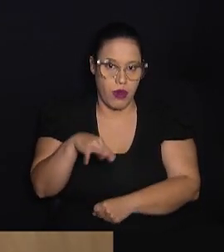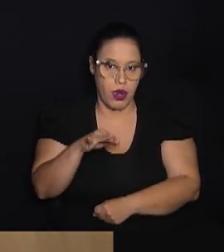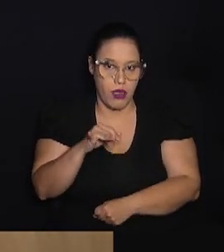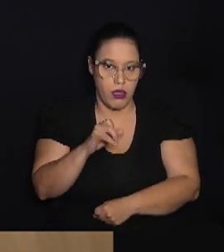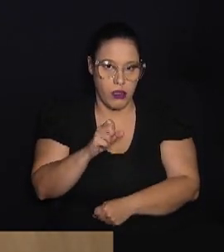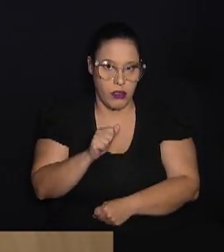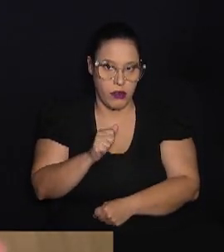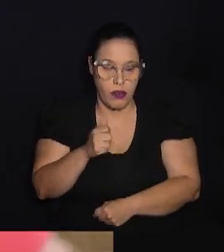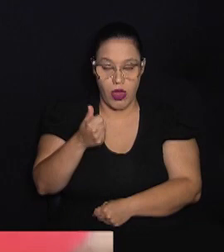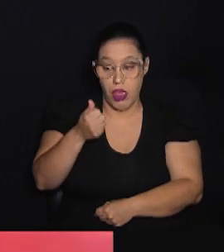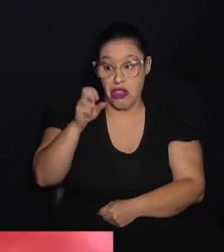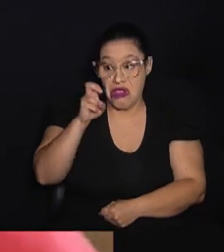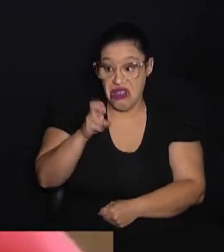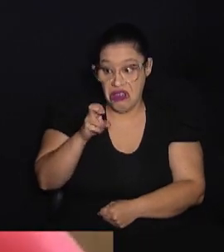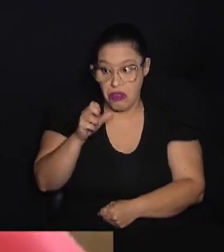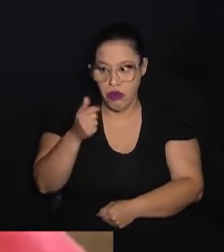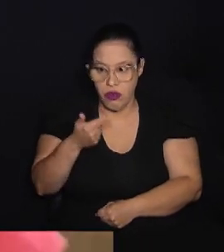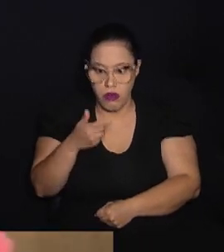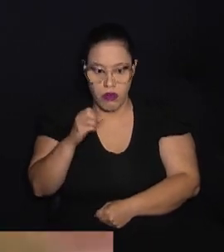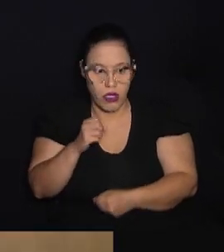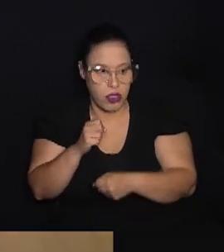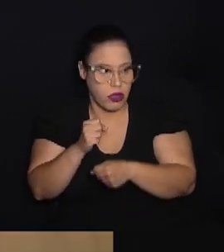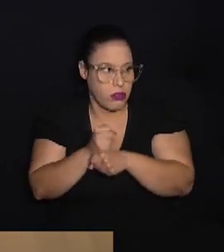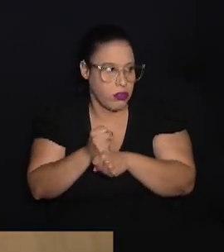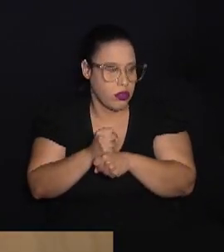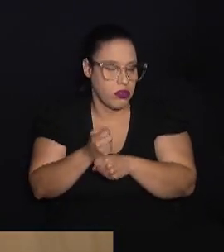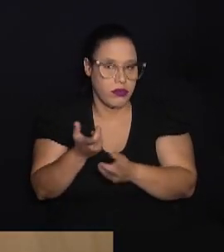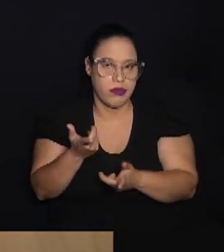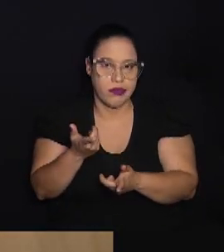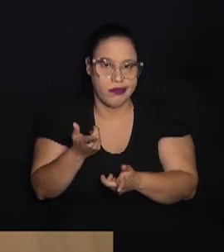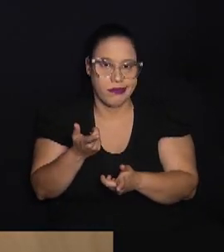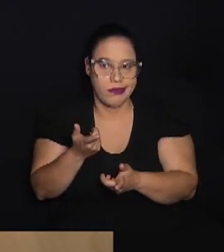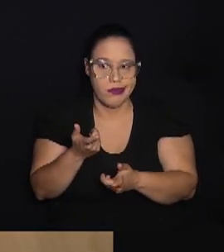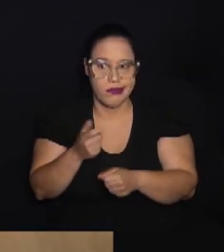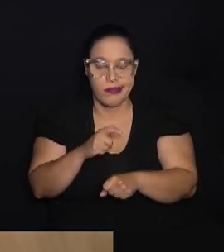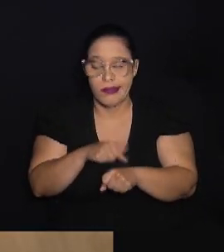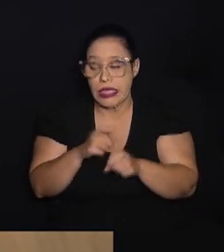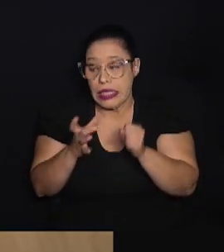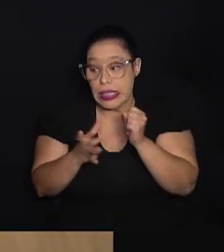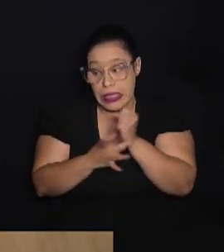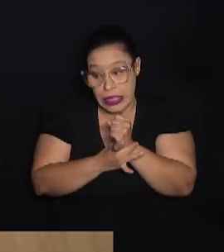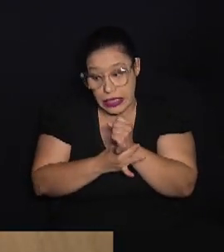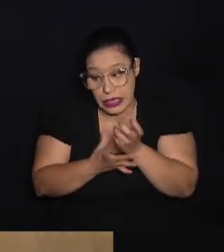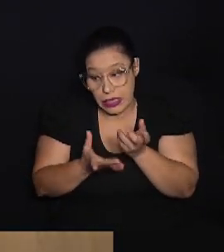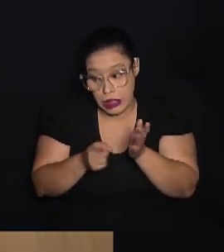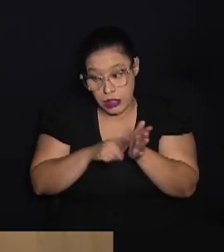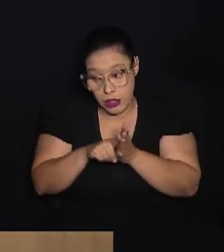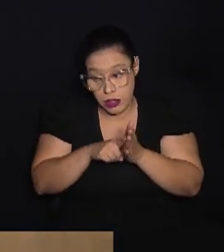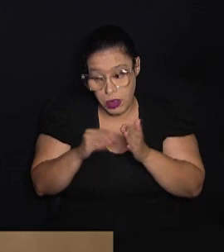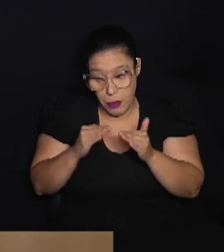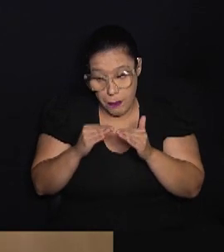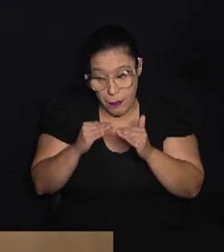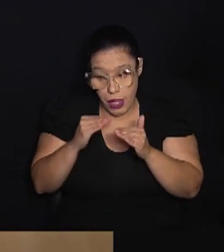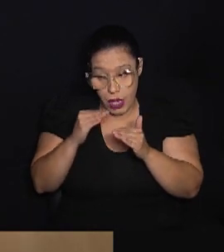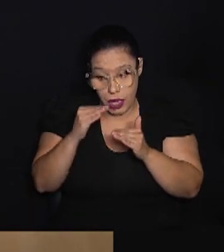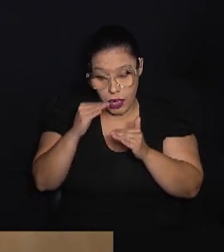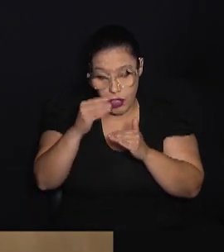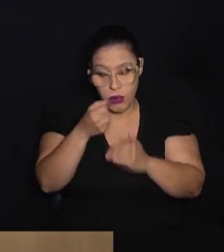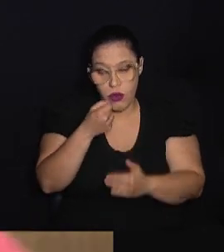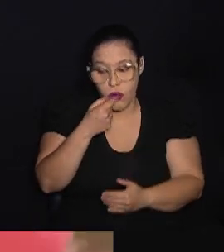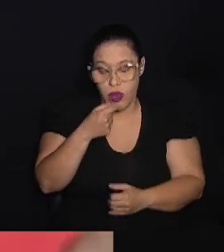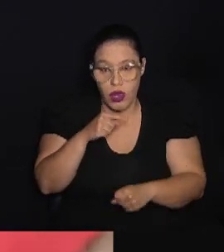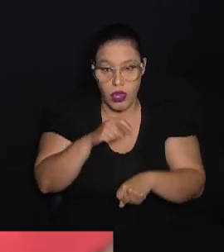com 15, 20 anos. Isso a gente não tem dados de segurança. O que a gente tem é quanto maior tempo de reposição